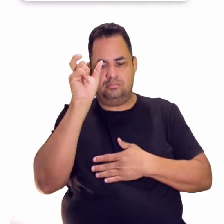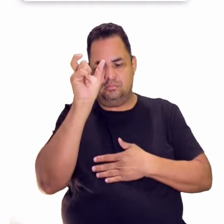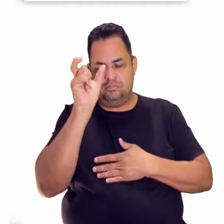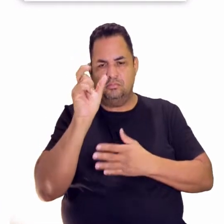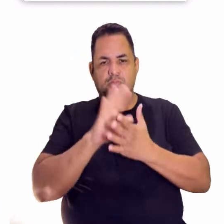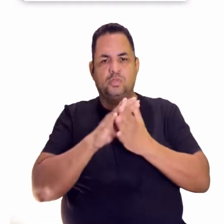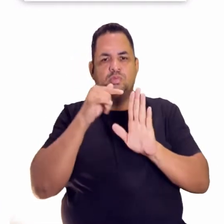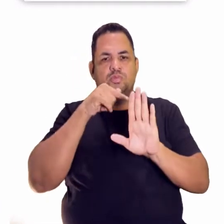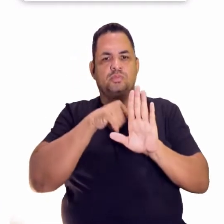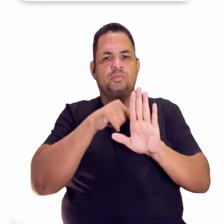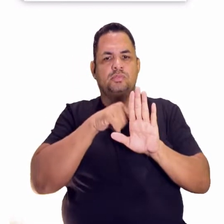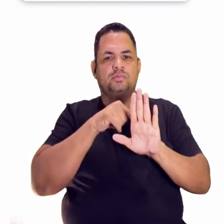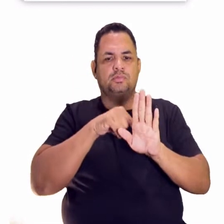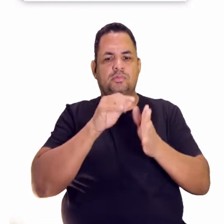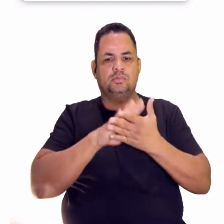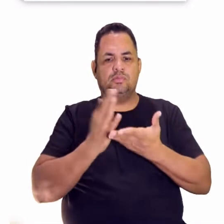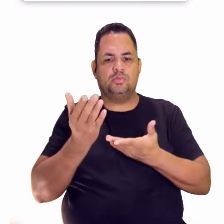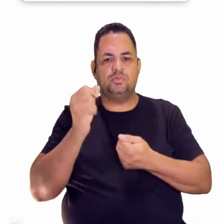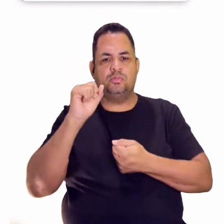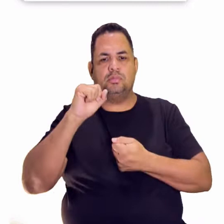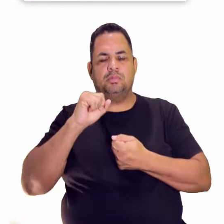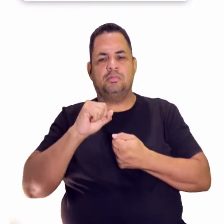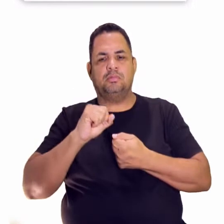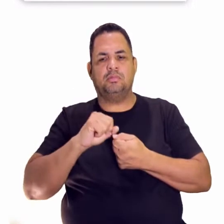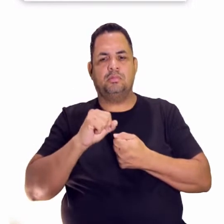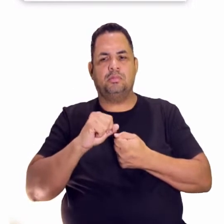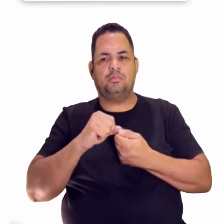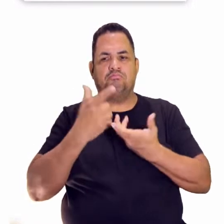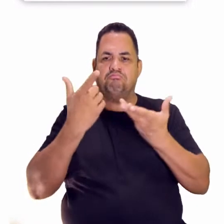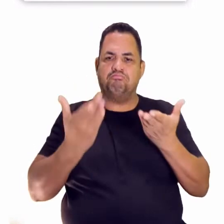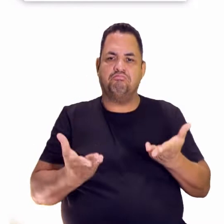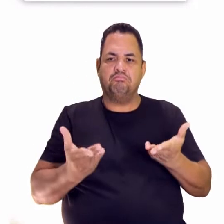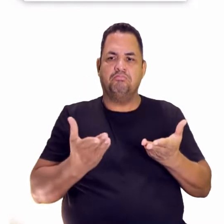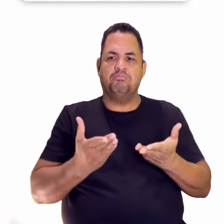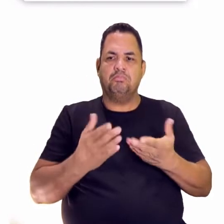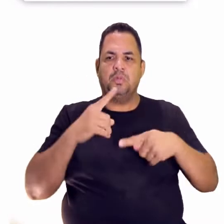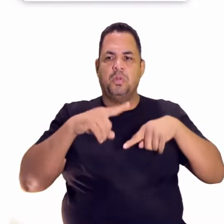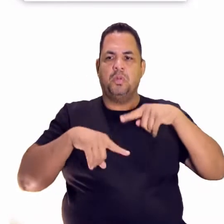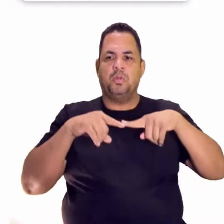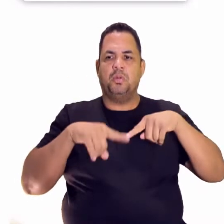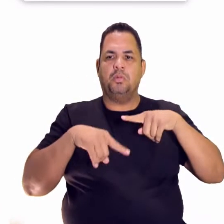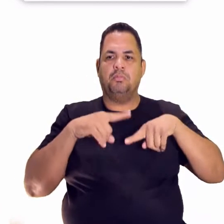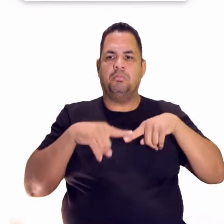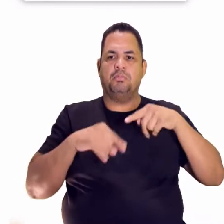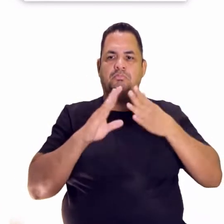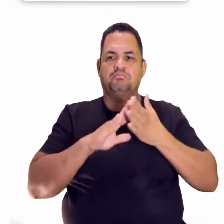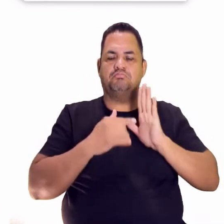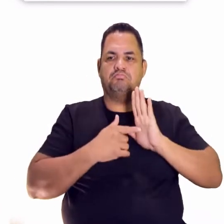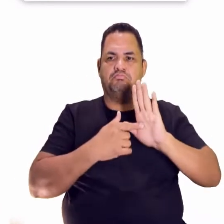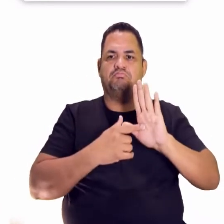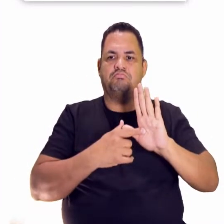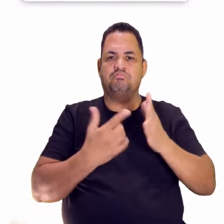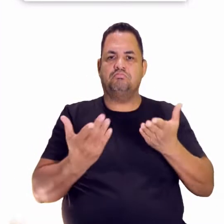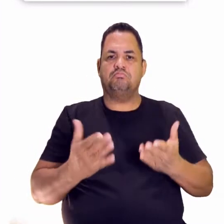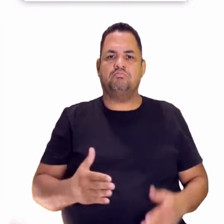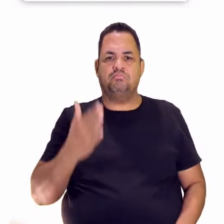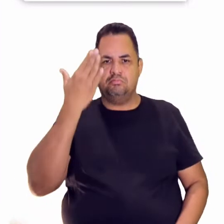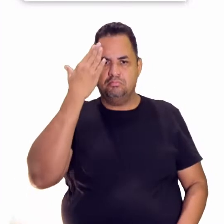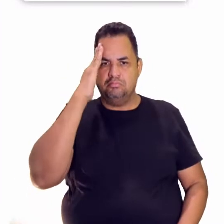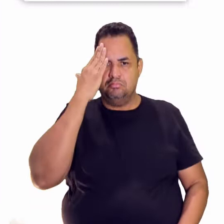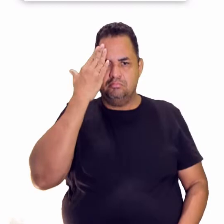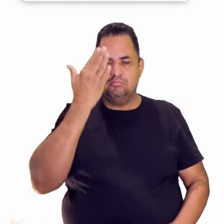reflexão subjetiva sobre a obra. Então, é bom que a gente entenda melhor essa questão aqui